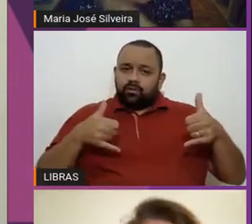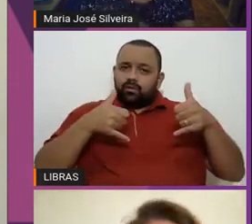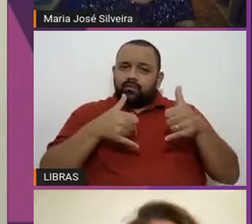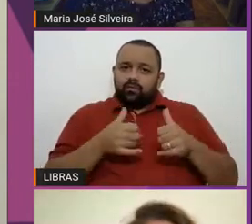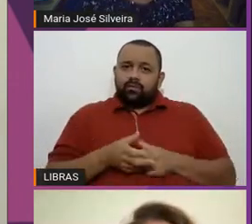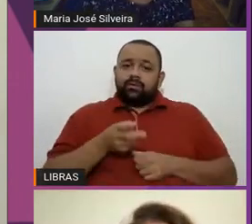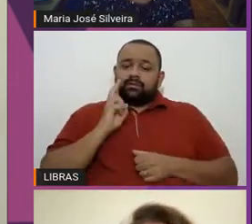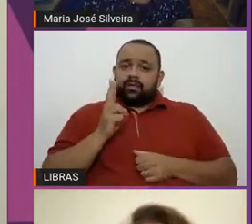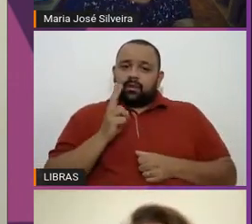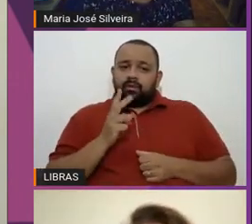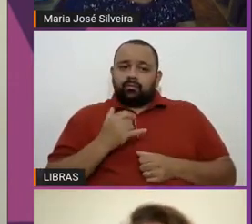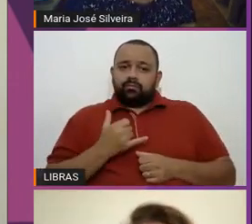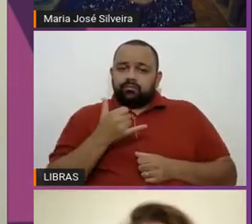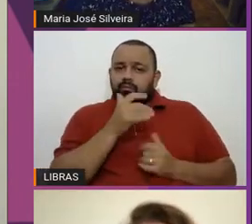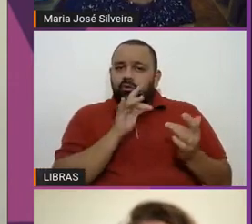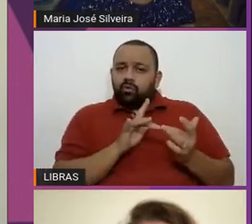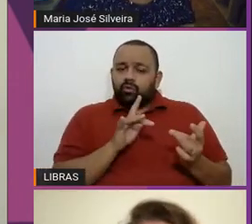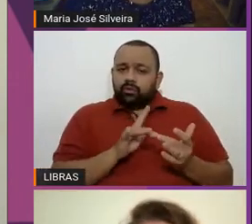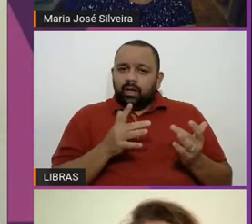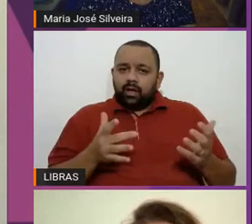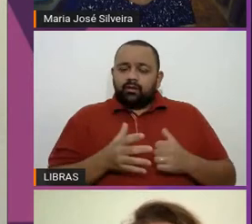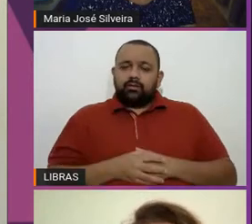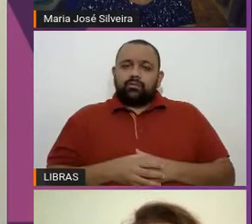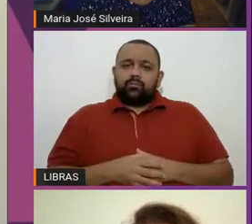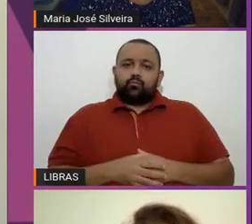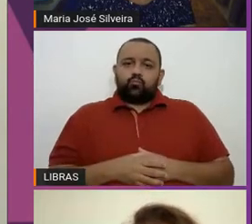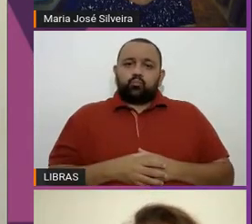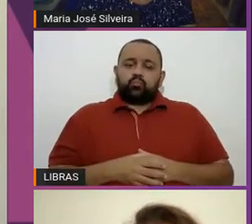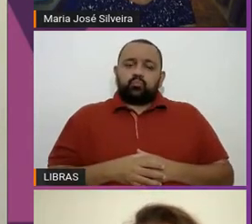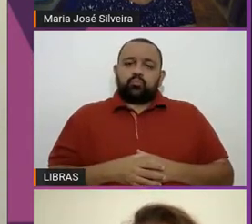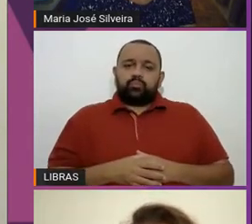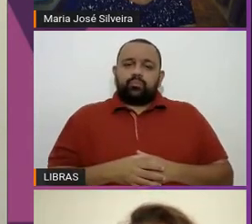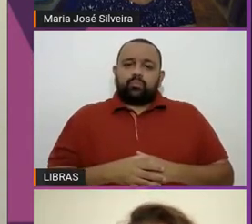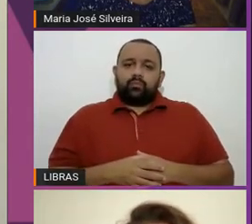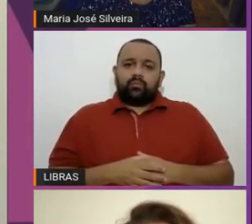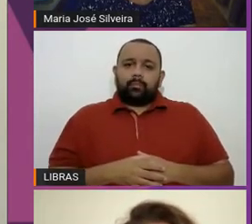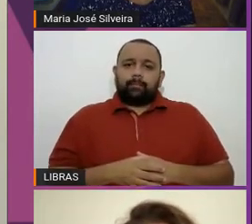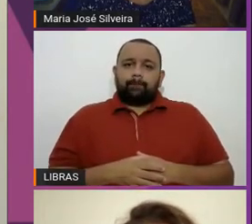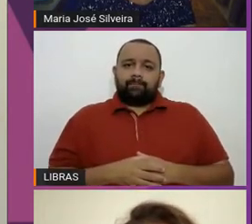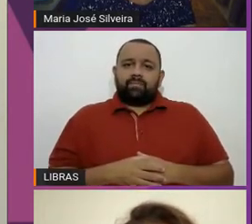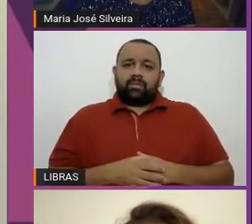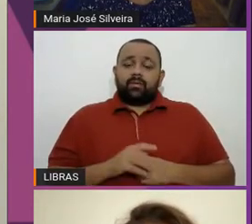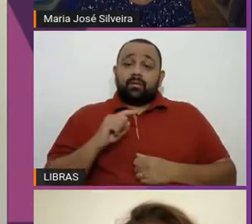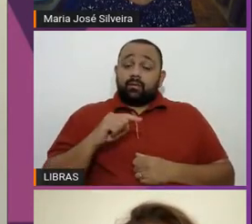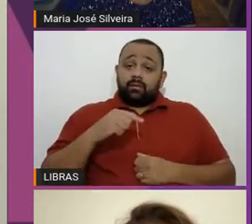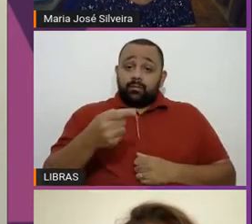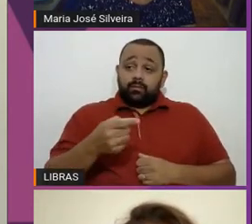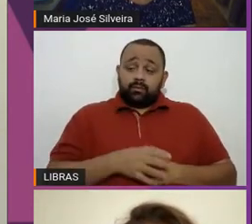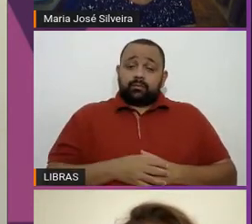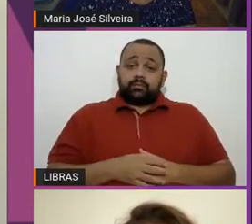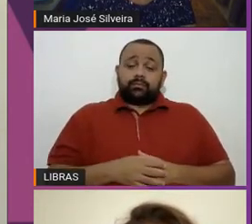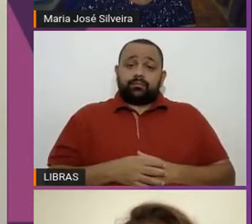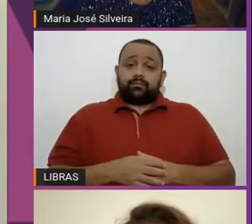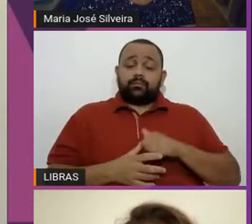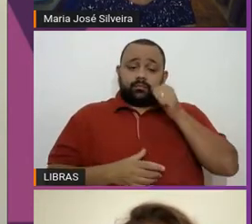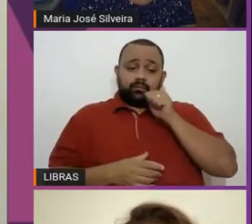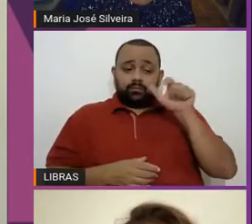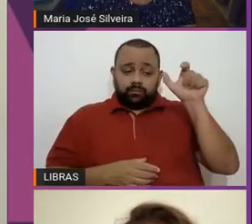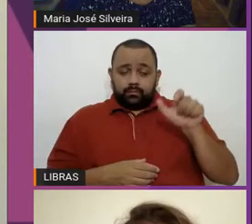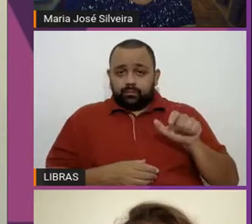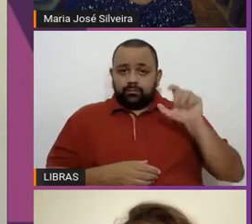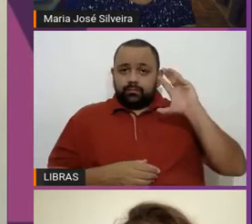perto também é e depois disso ela então resolveu